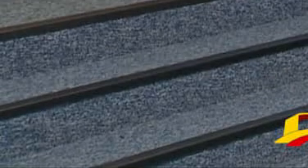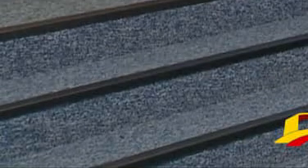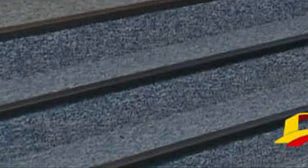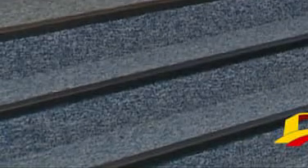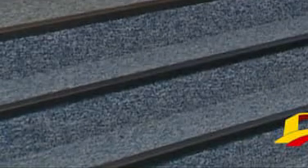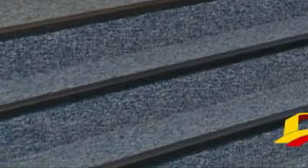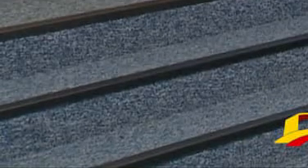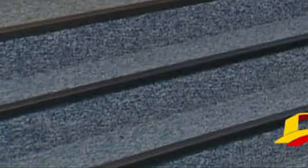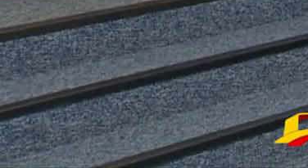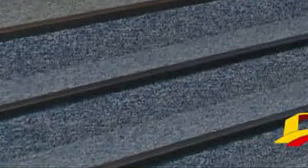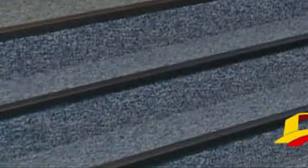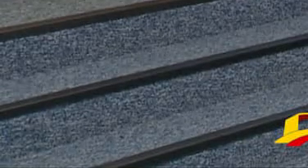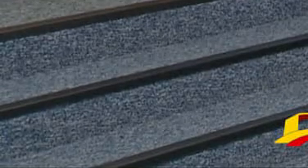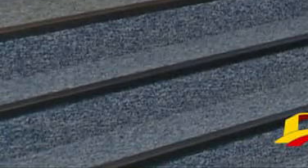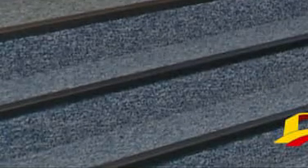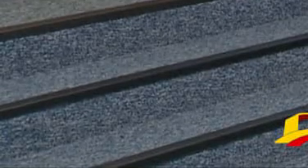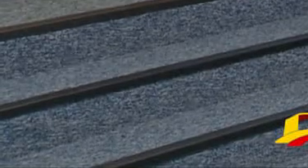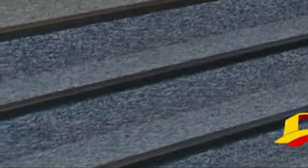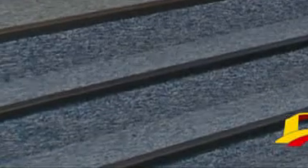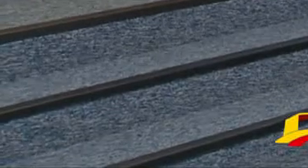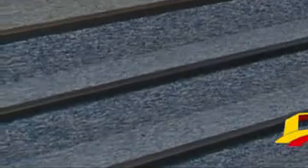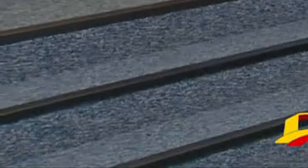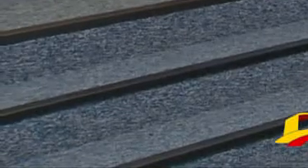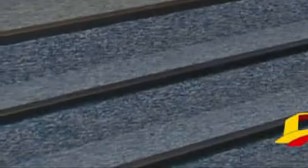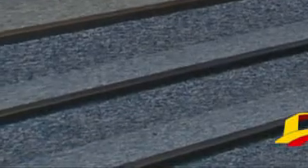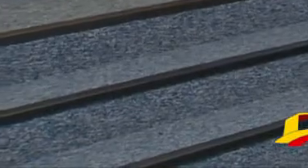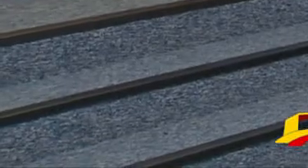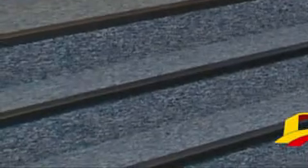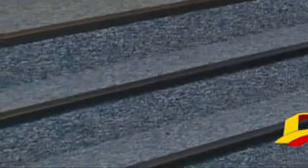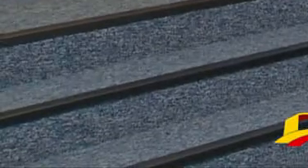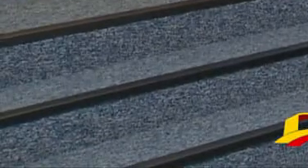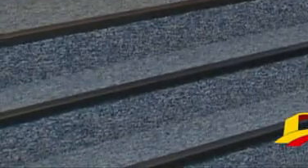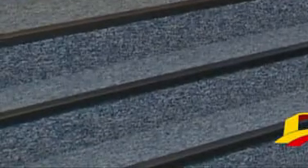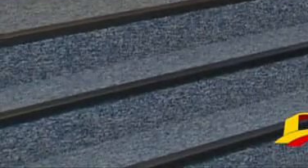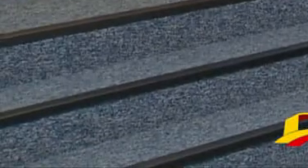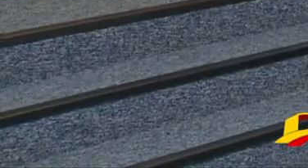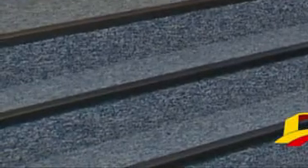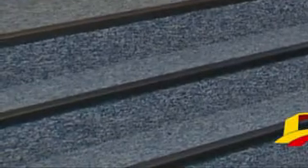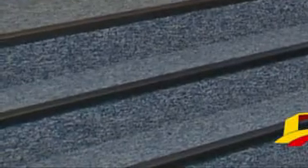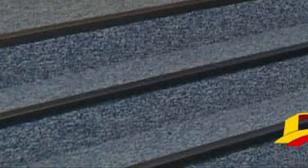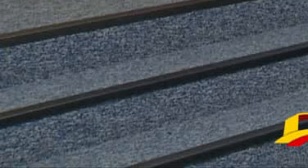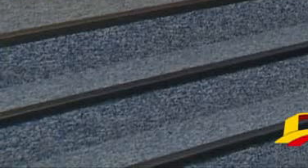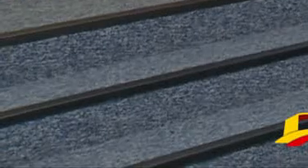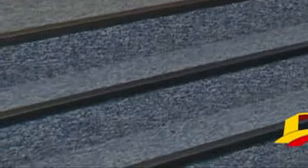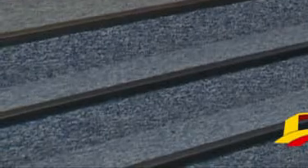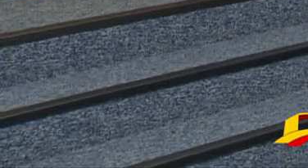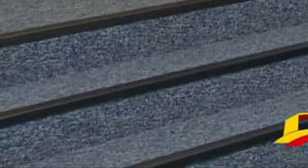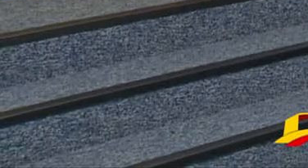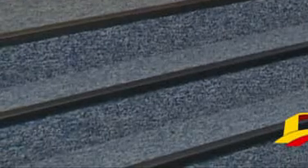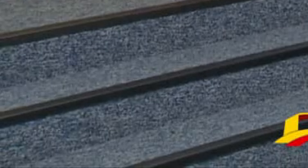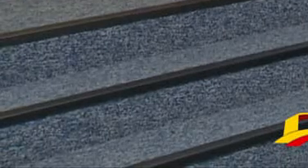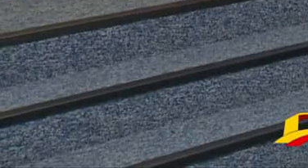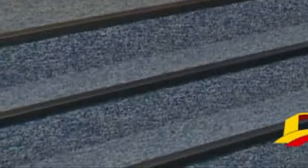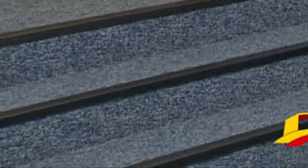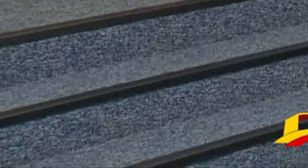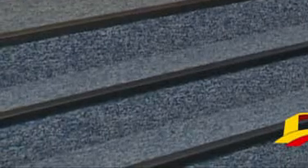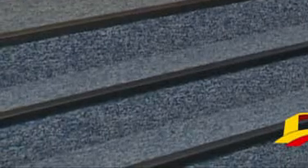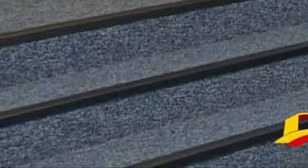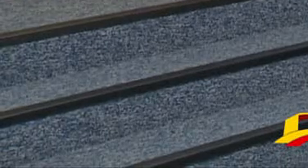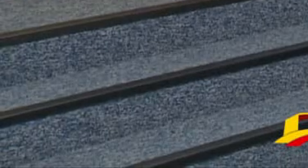ascar João Elias canção da associação amizaderia solidária Karen